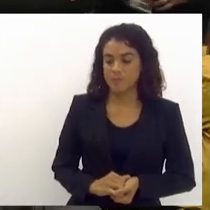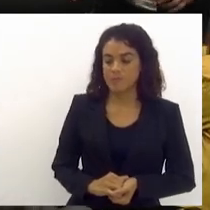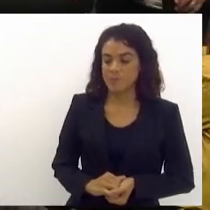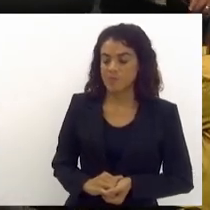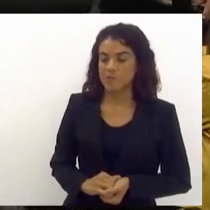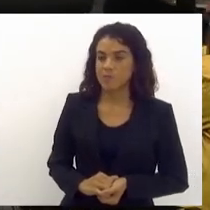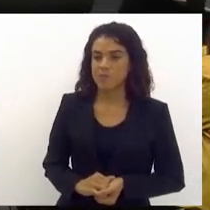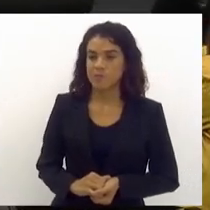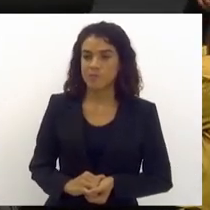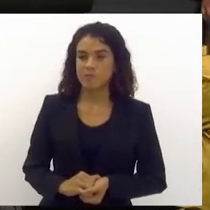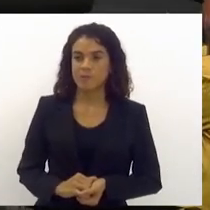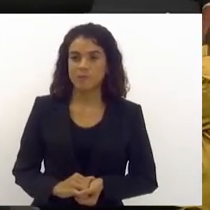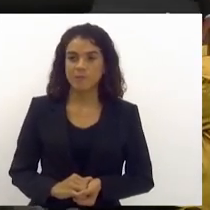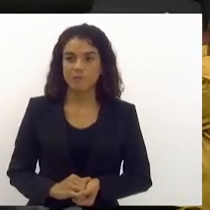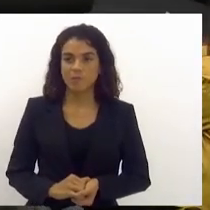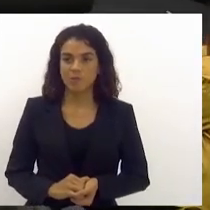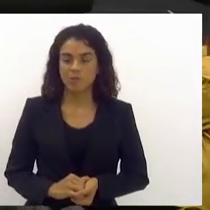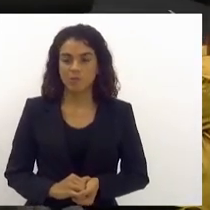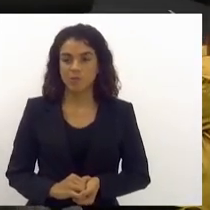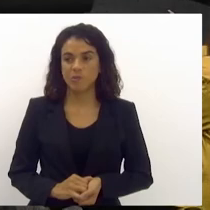Essa aqui vai vir antes dessa.